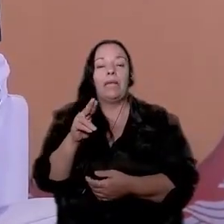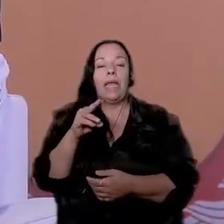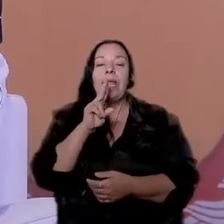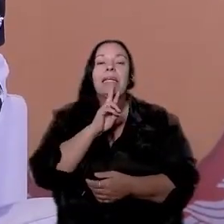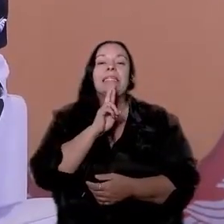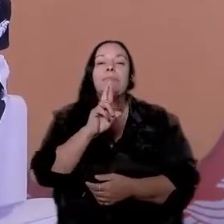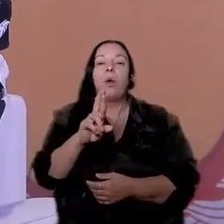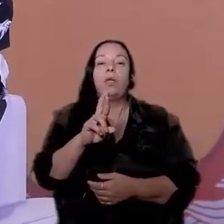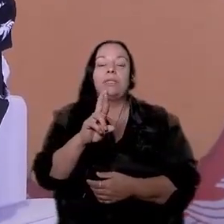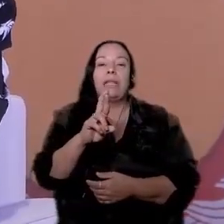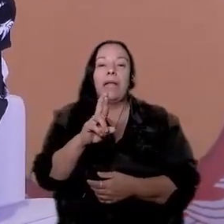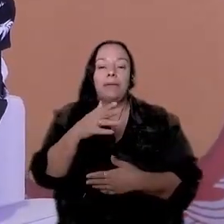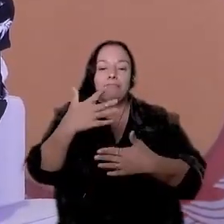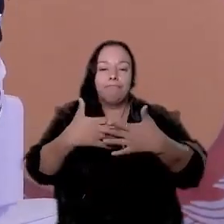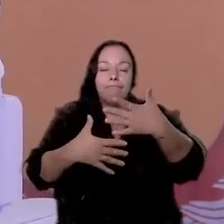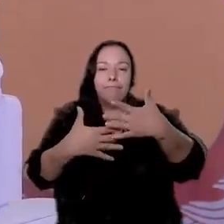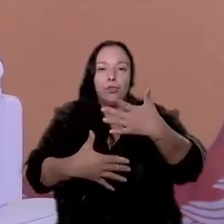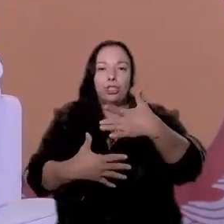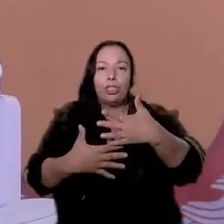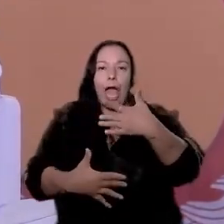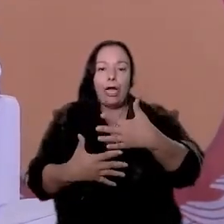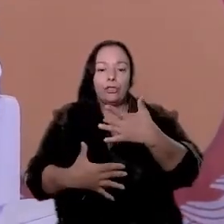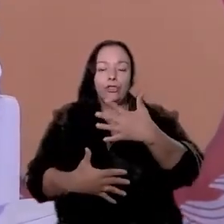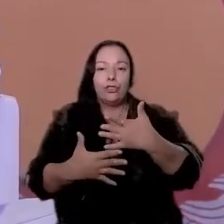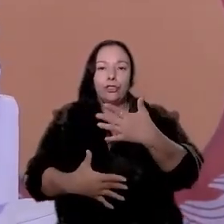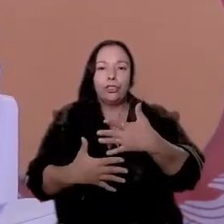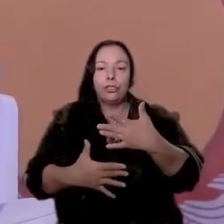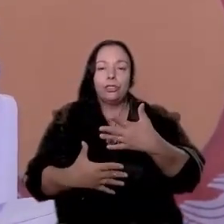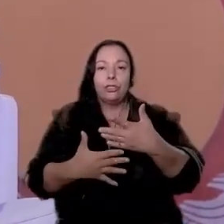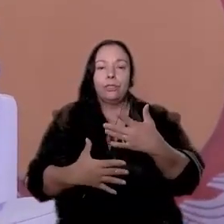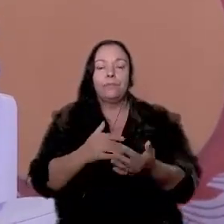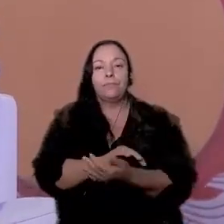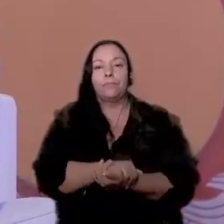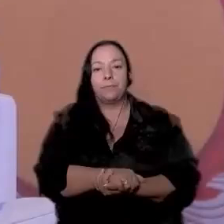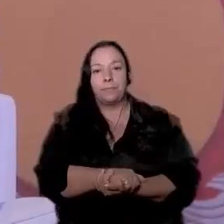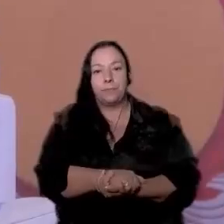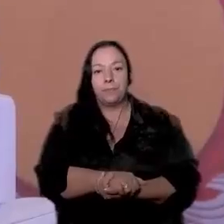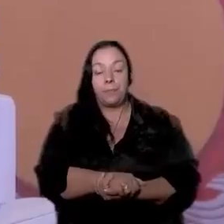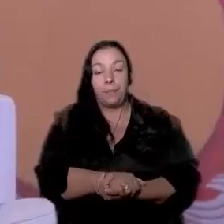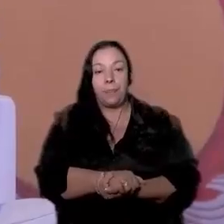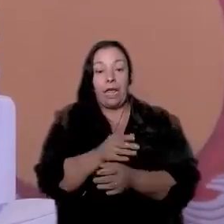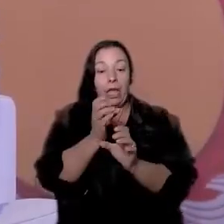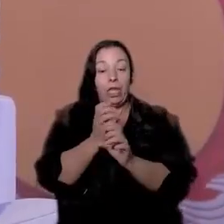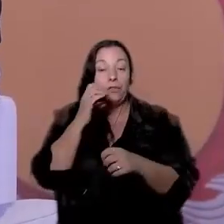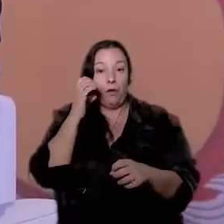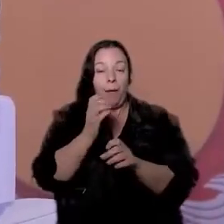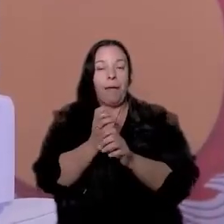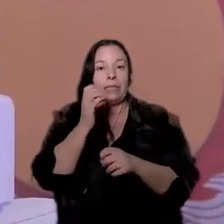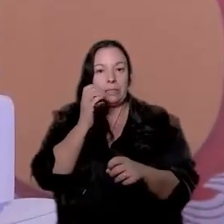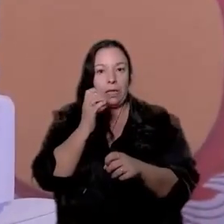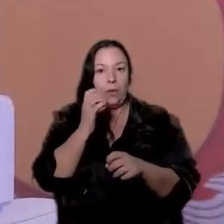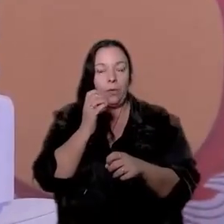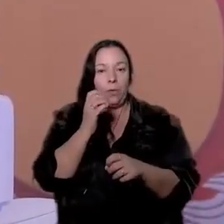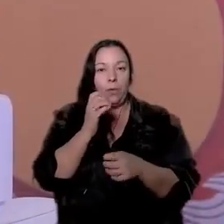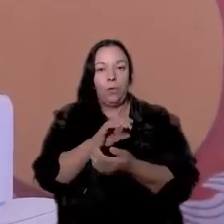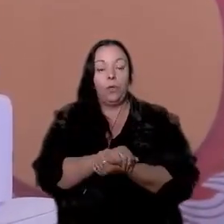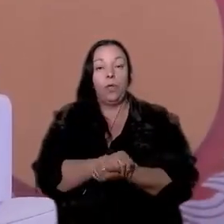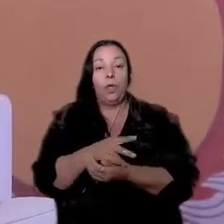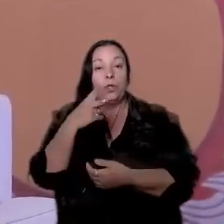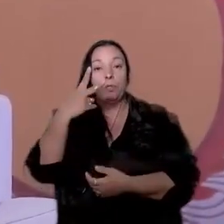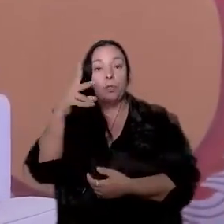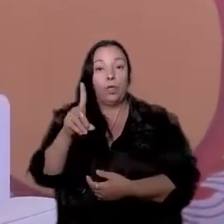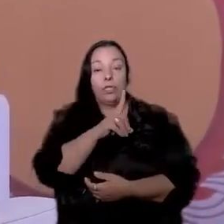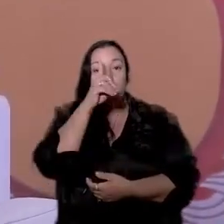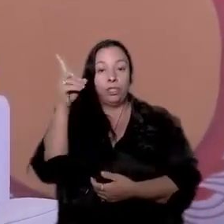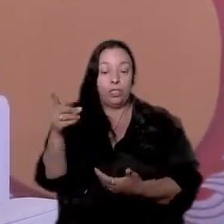chat. Nós vamos fazer uma inovação agora no Nordeste, na área de formação. Nós vamos dar, nos últimos 2